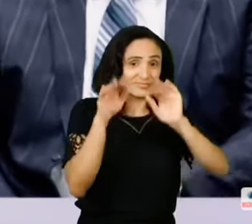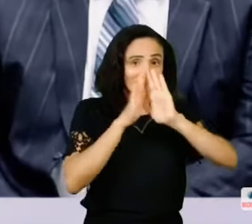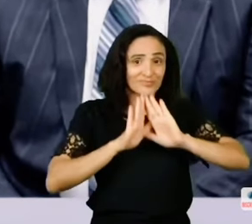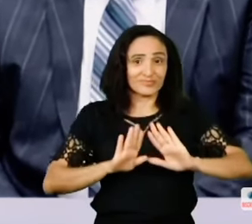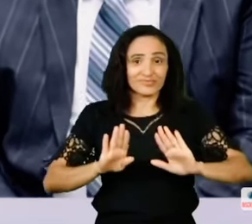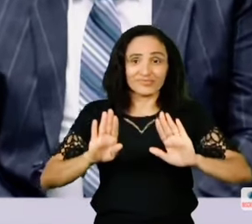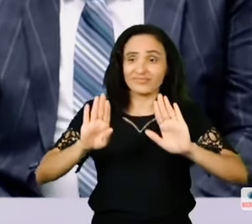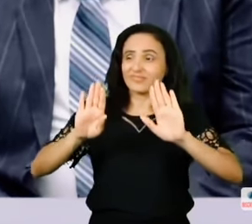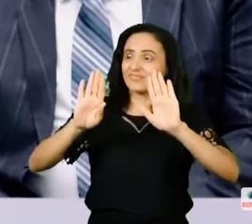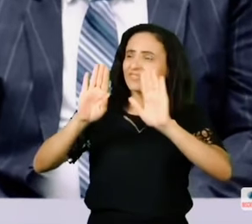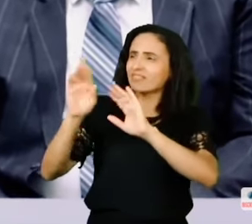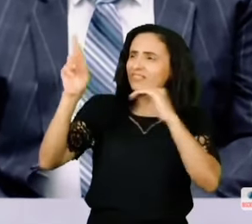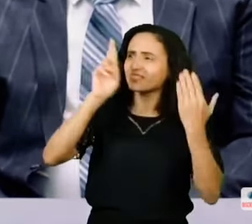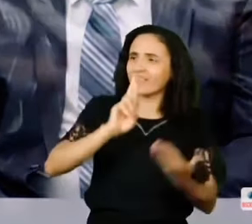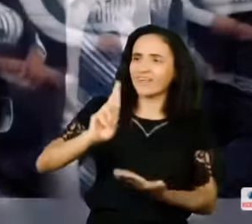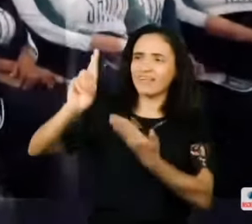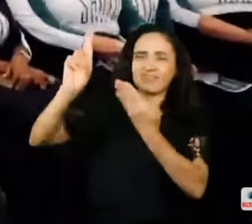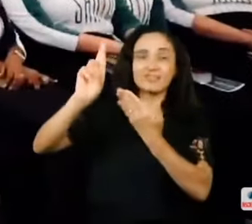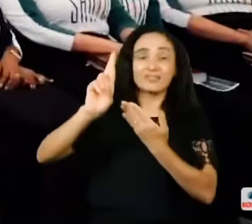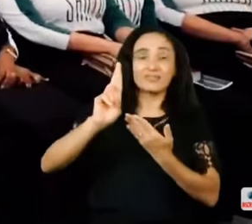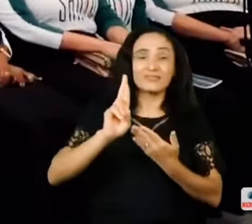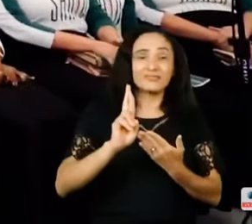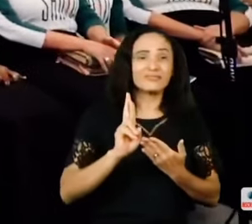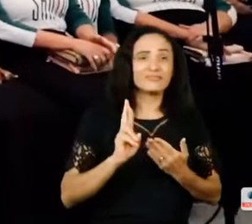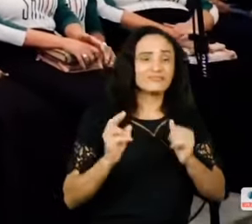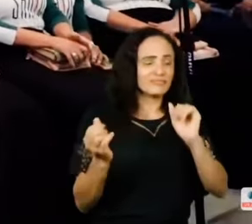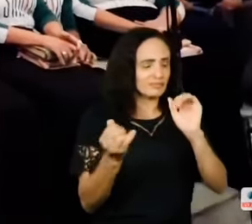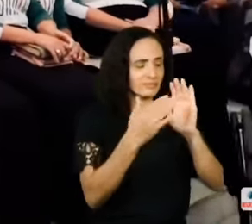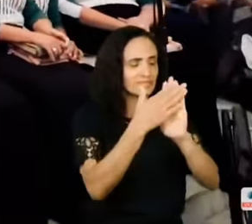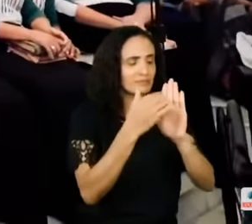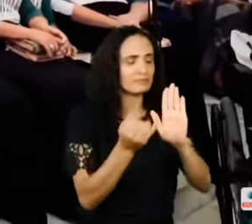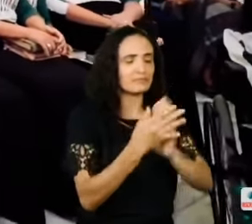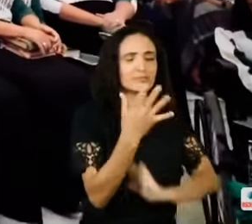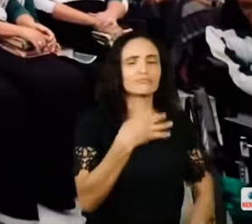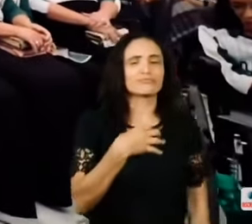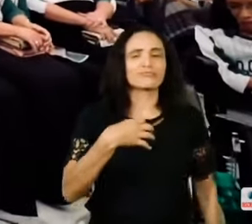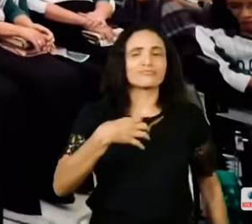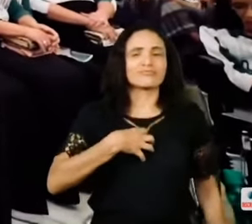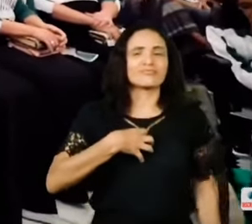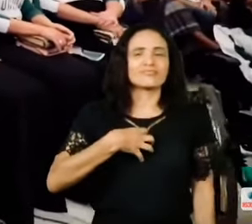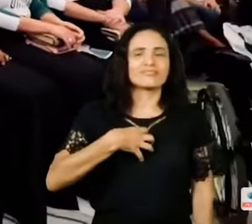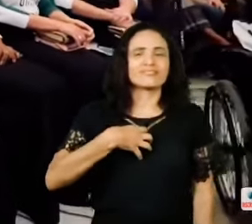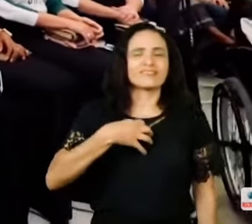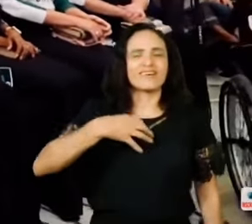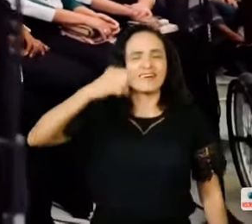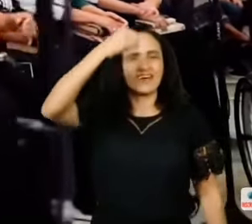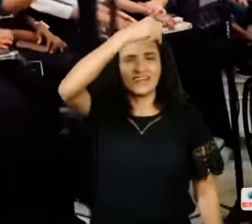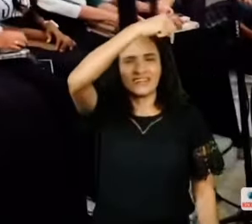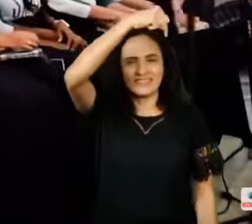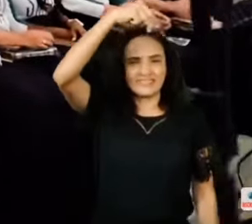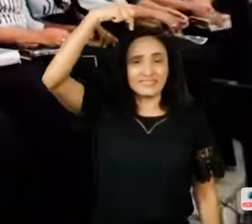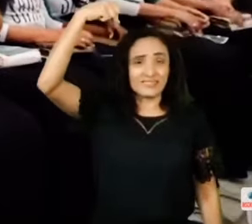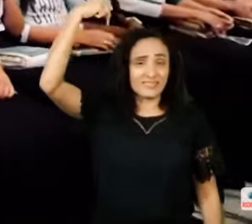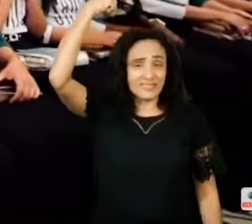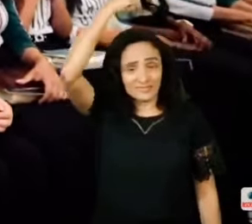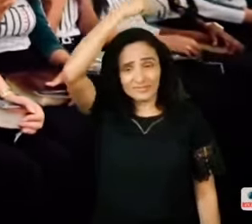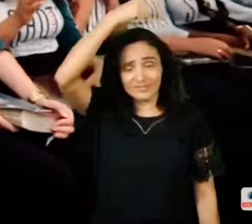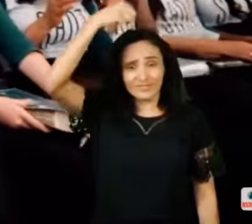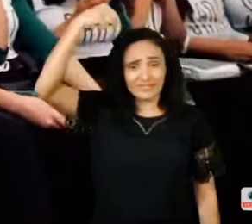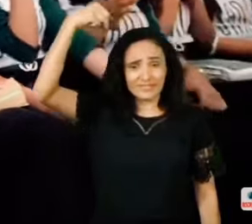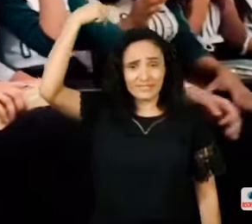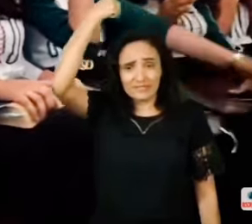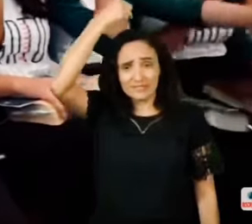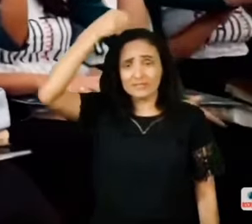adorando ao Cordeiro de Deus. Santo, santo, santo, santo, santo, santo,